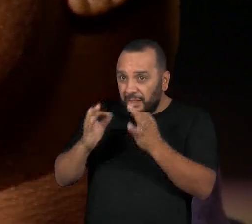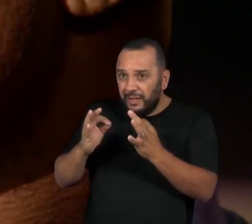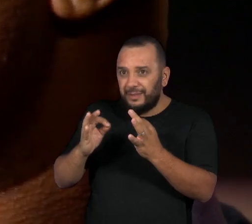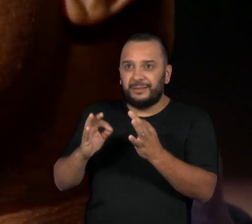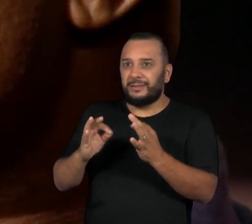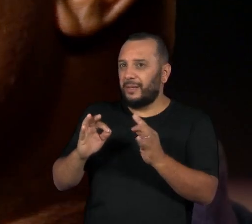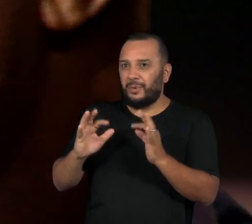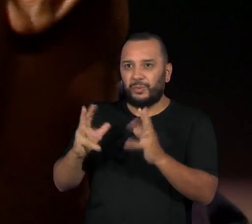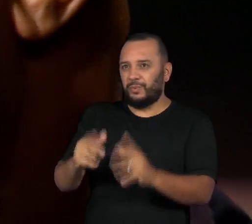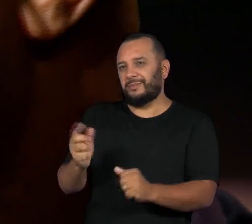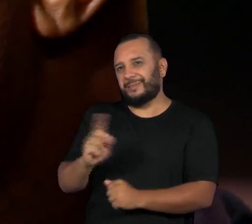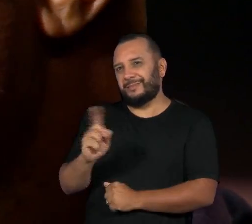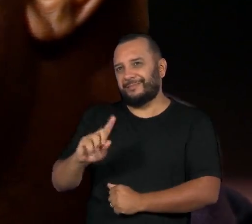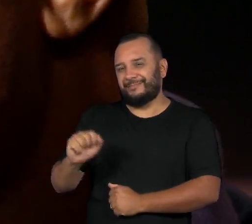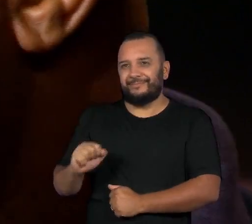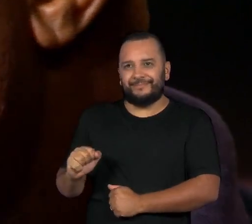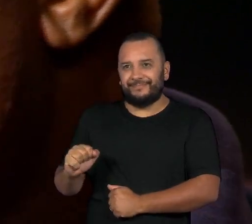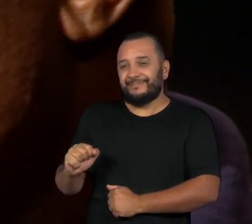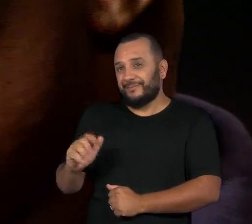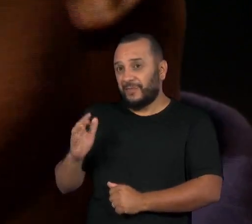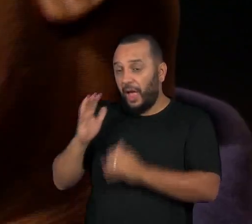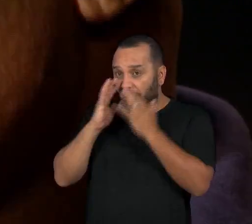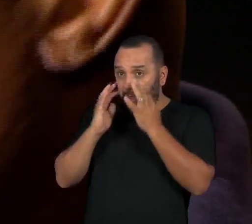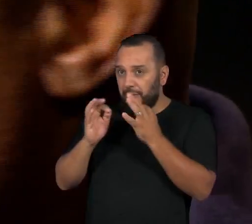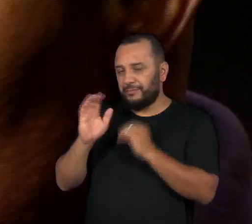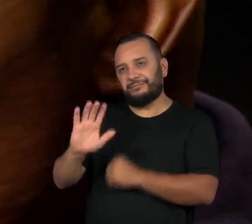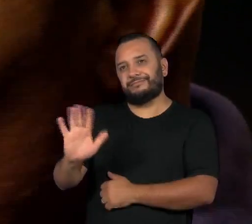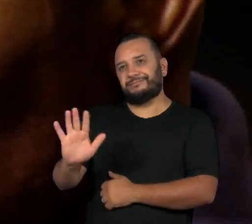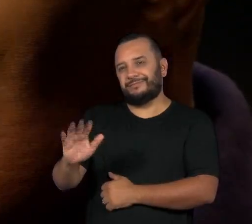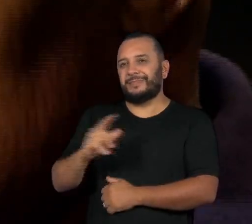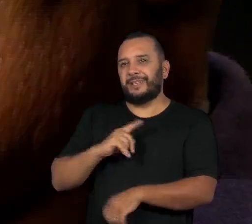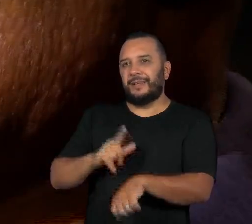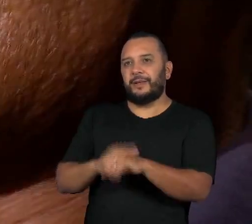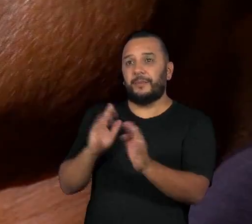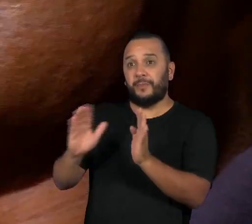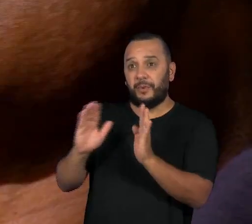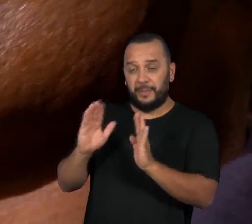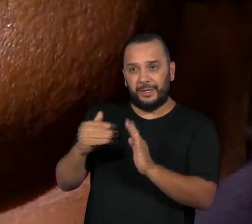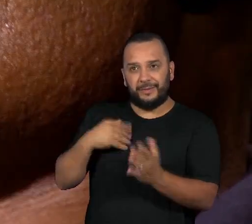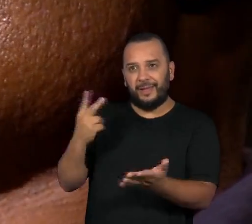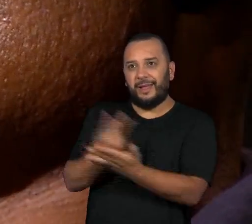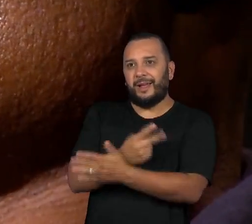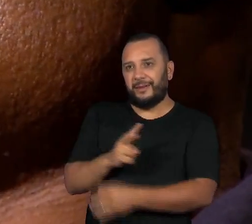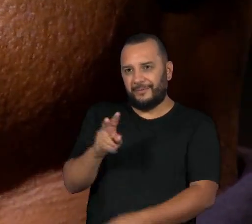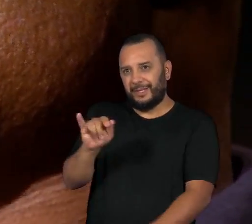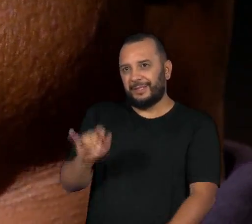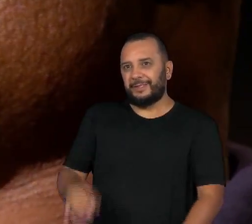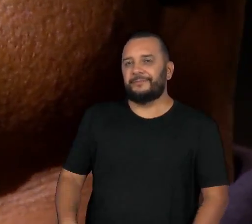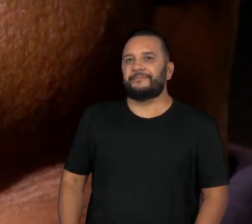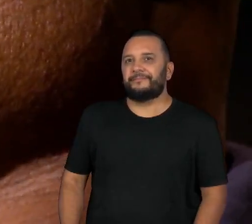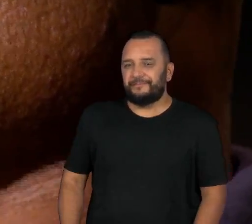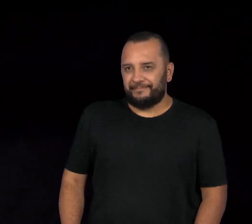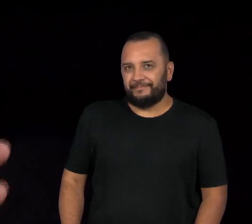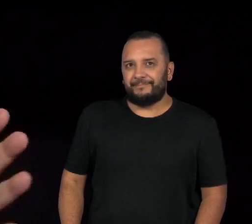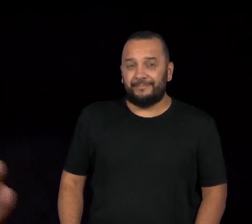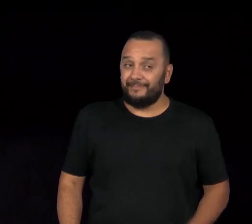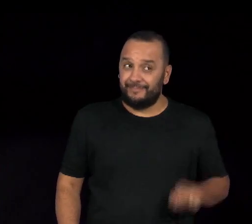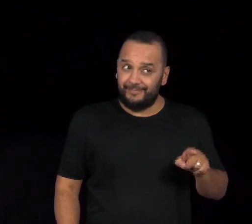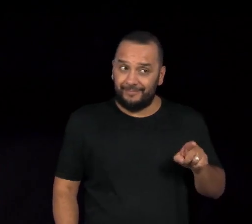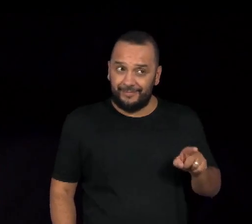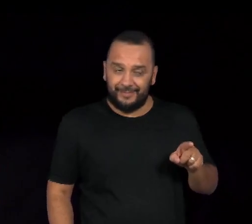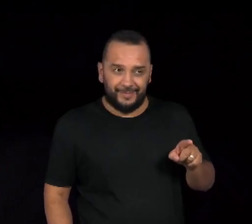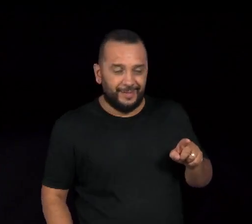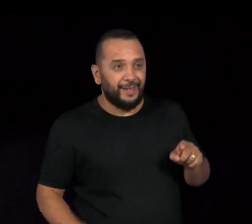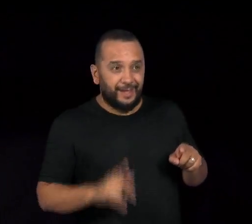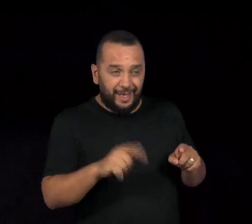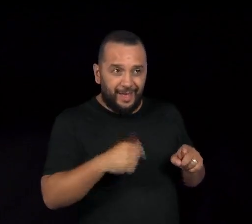atenção total. O senso aranha, o sensor de aranha. Então vai ter uma hora que você vai errar, não tem jeito. Aranha é quem sabe